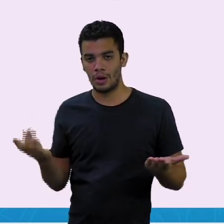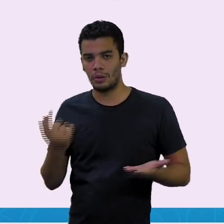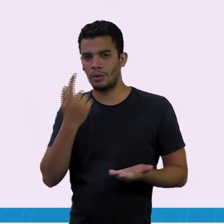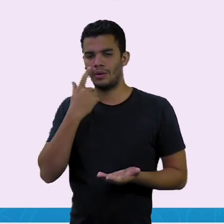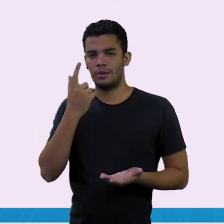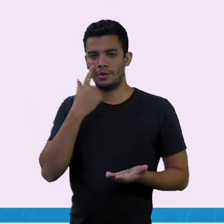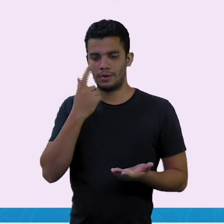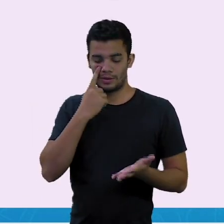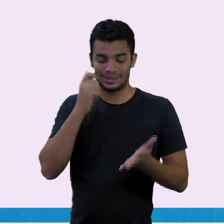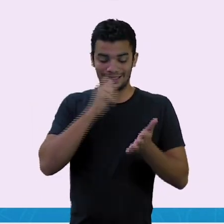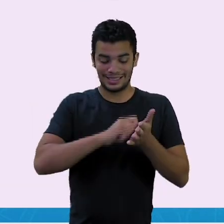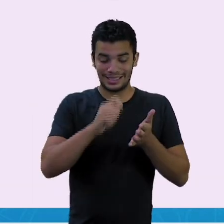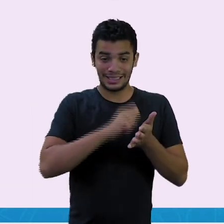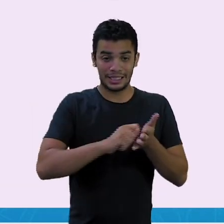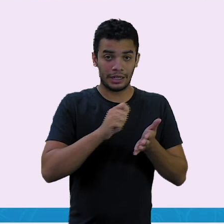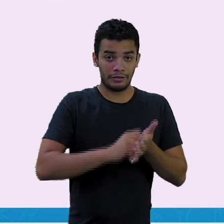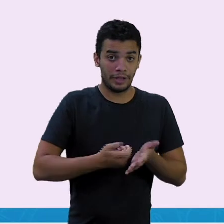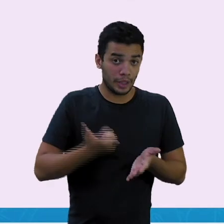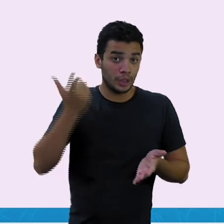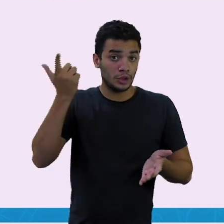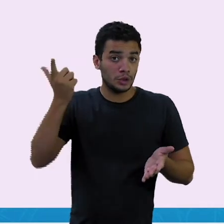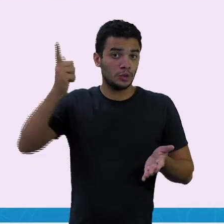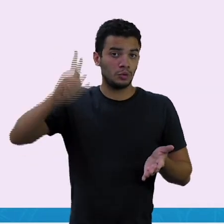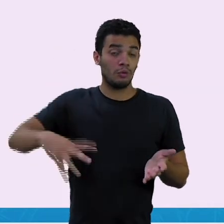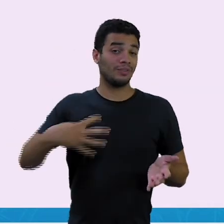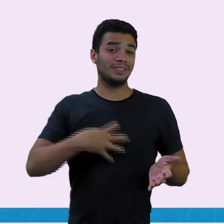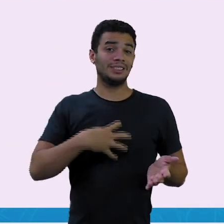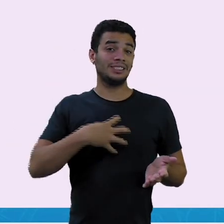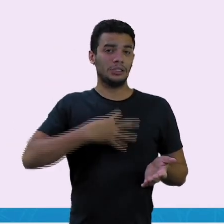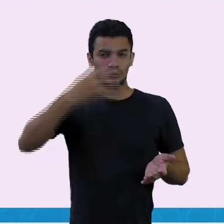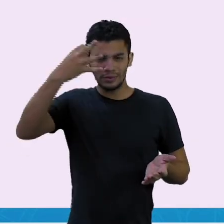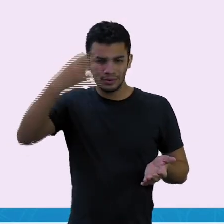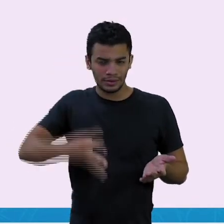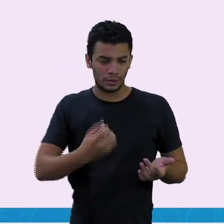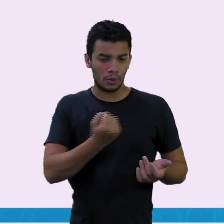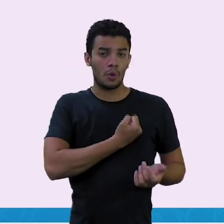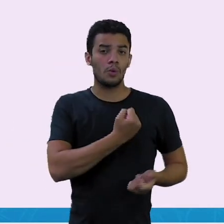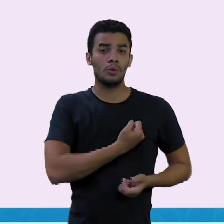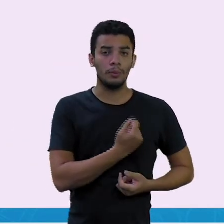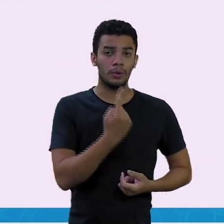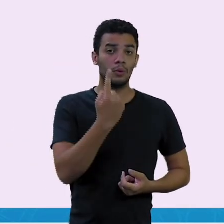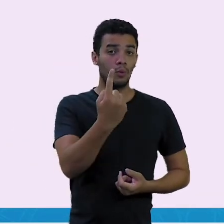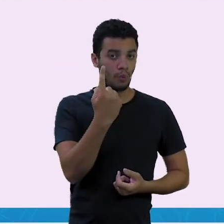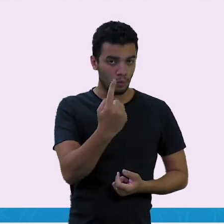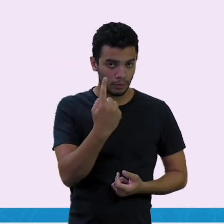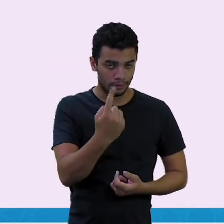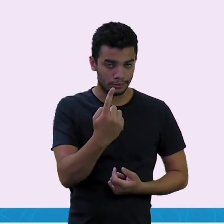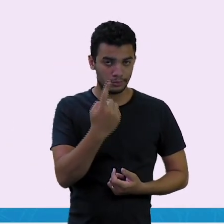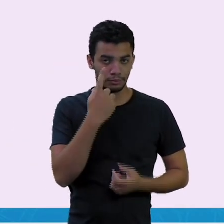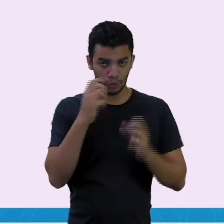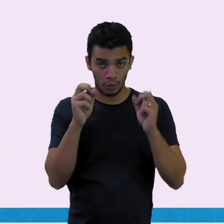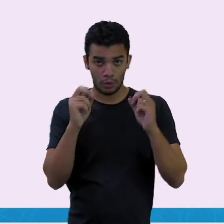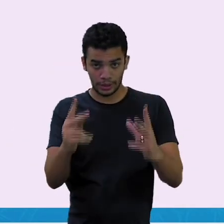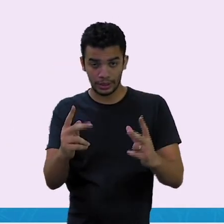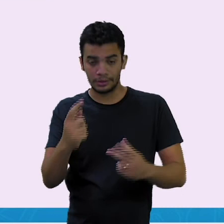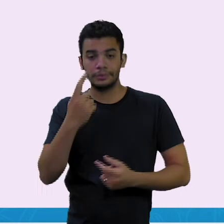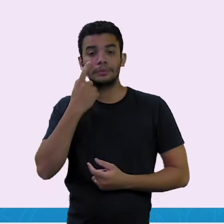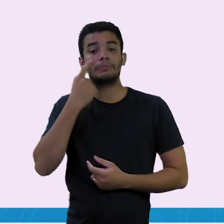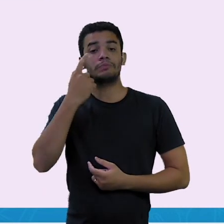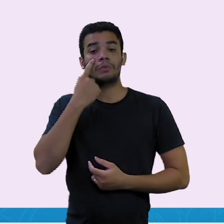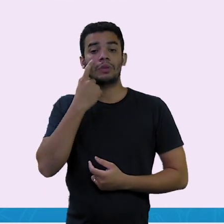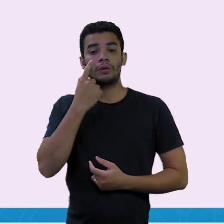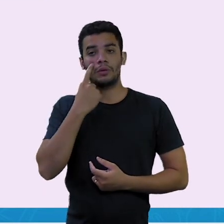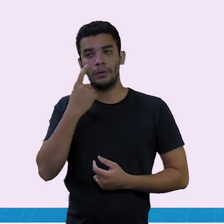tentar reescrever esse bilhete de modo que ele tenha algum sentido, que ele transmita alguma mensagem,